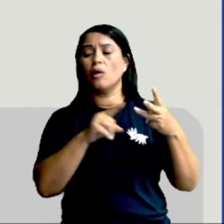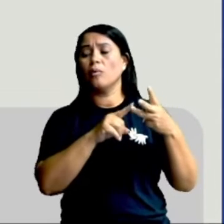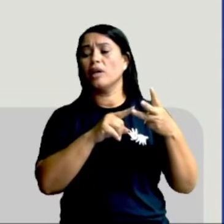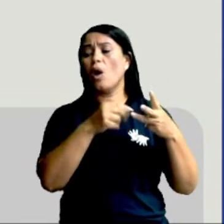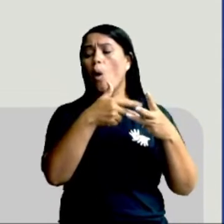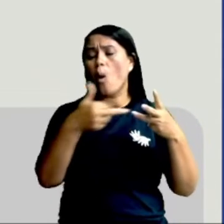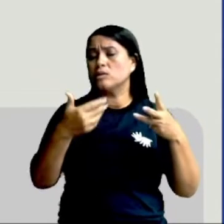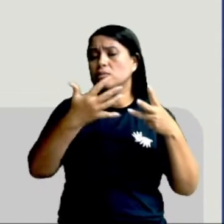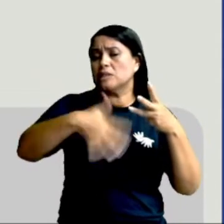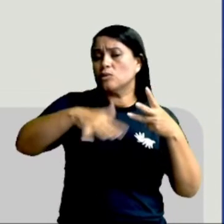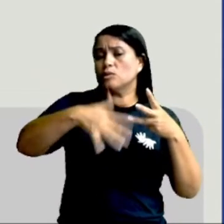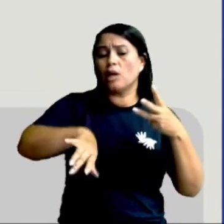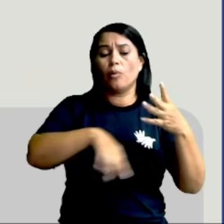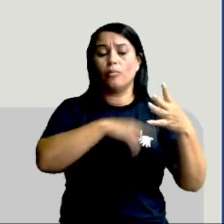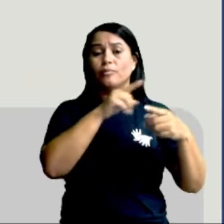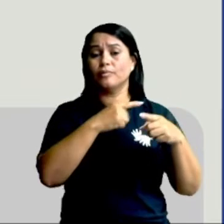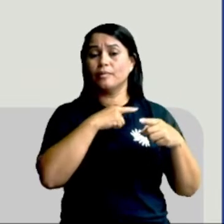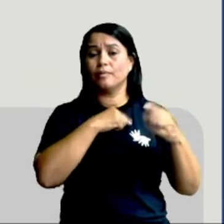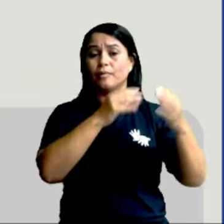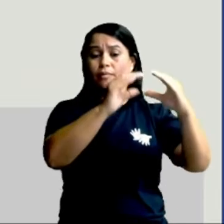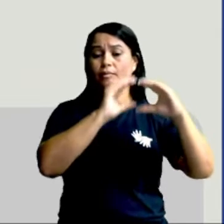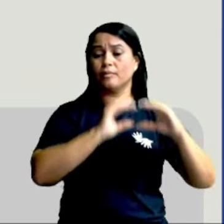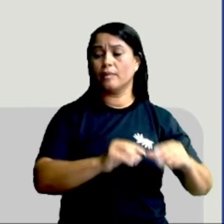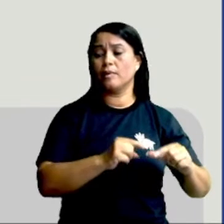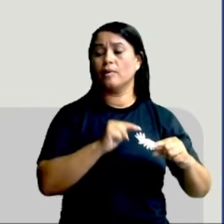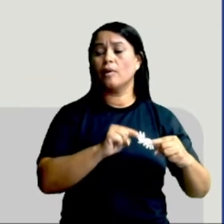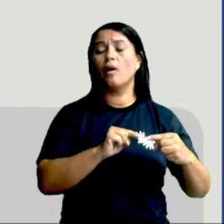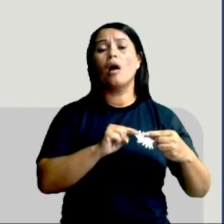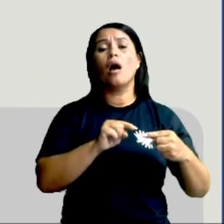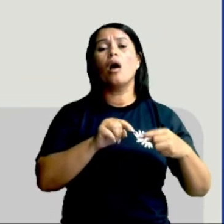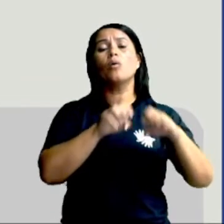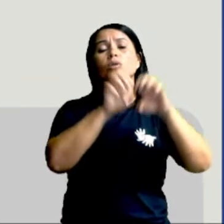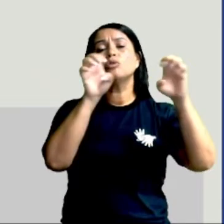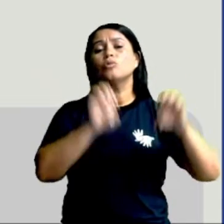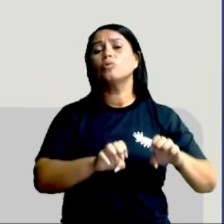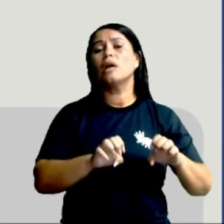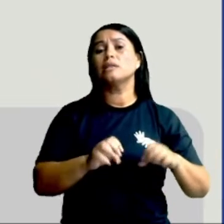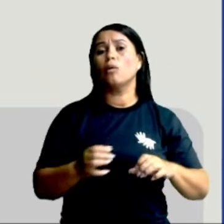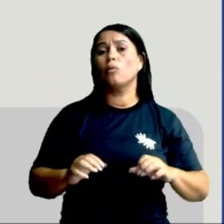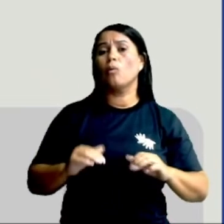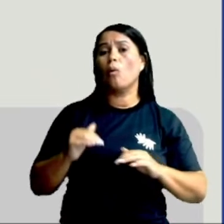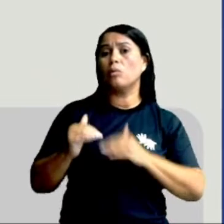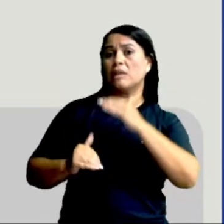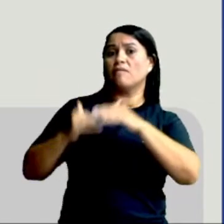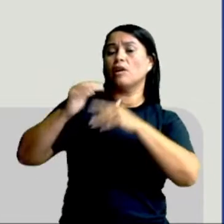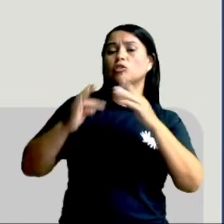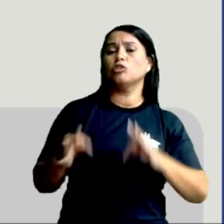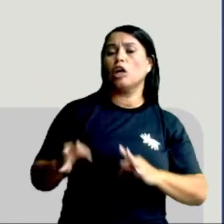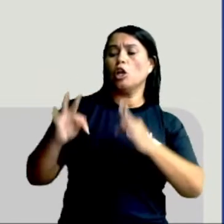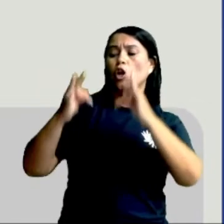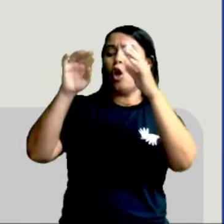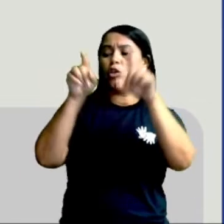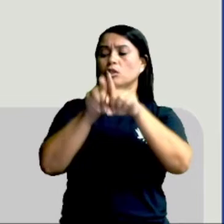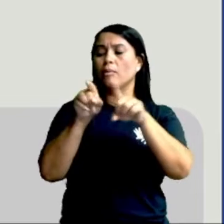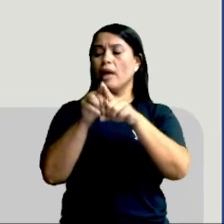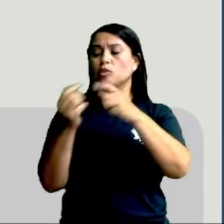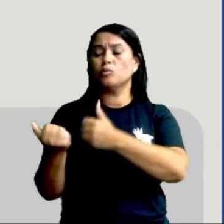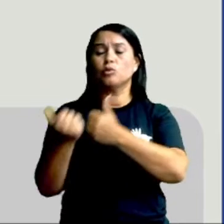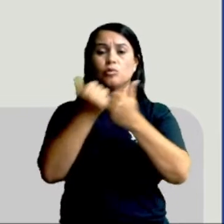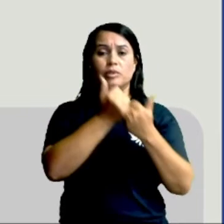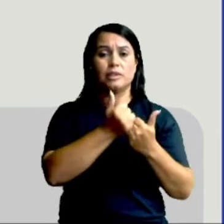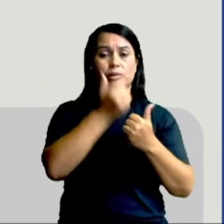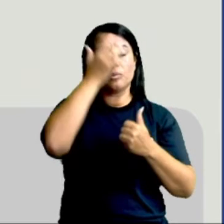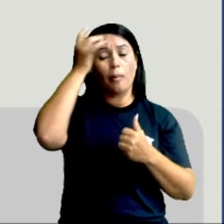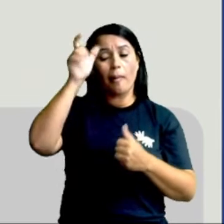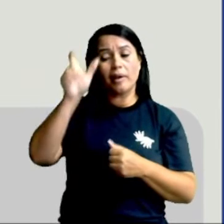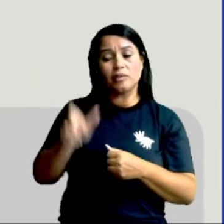natural. E os estruturais são avanços tecnológicos e a substituição de mão de obra humana